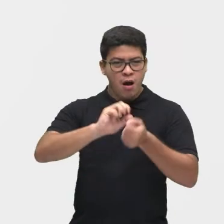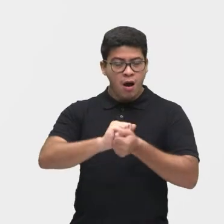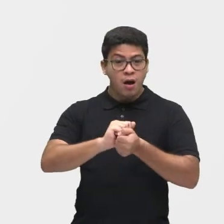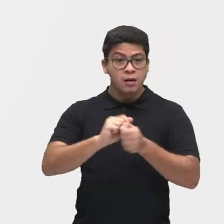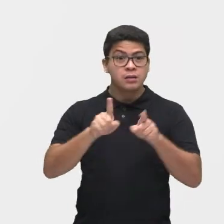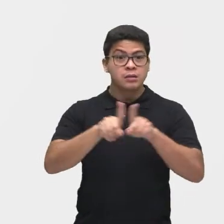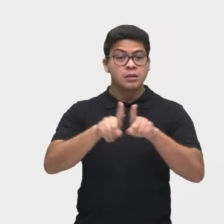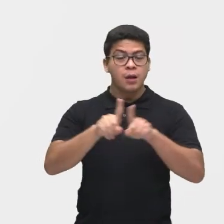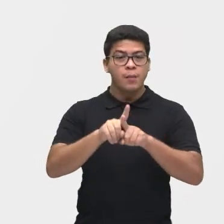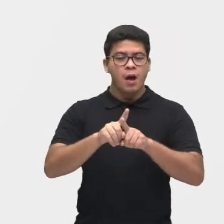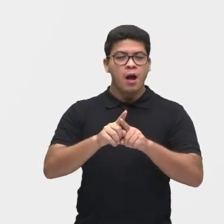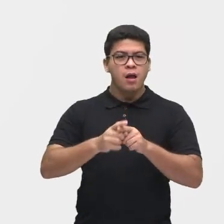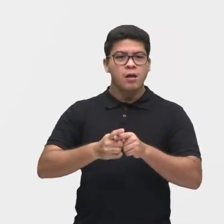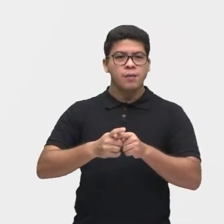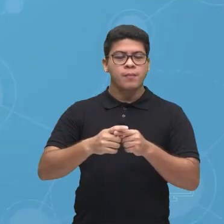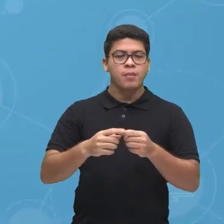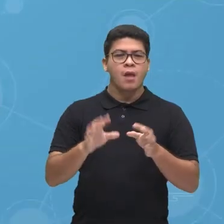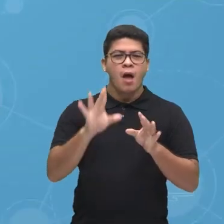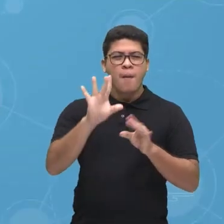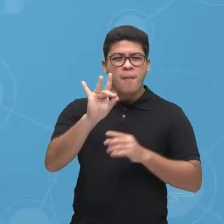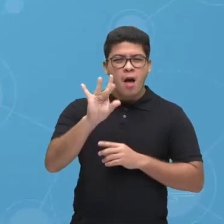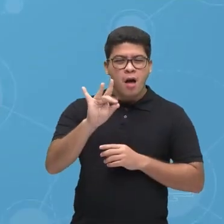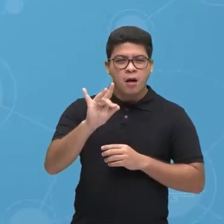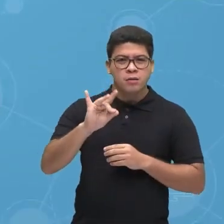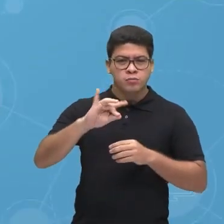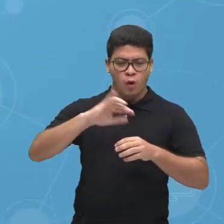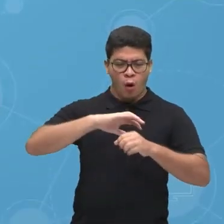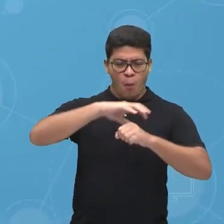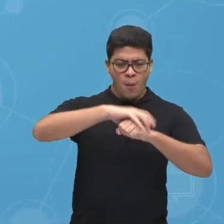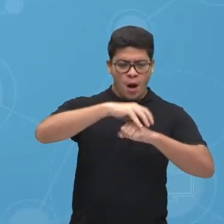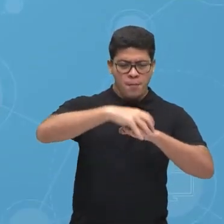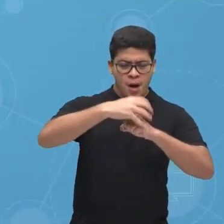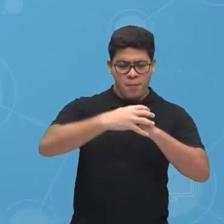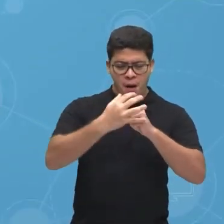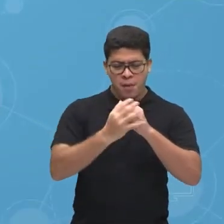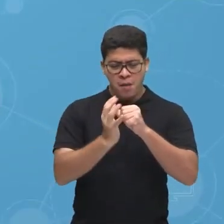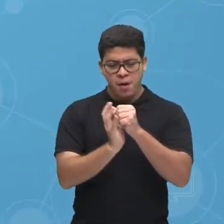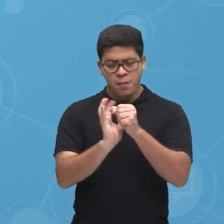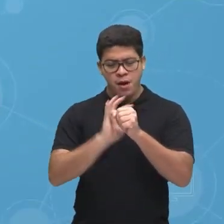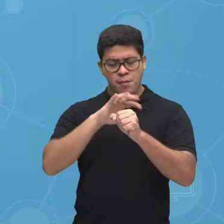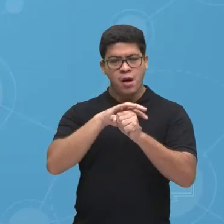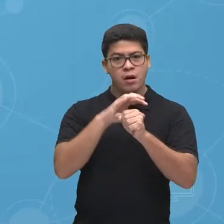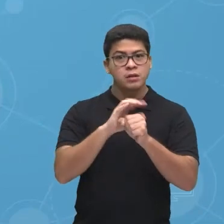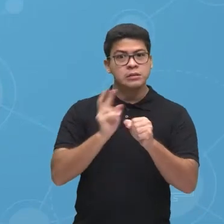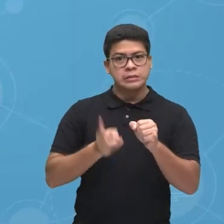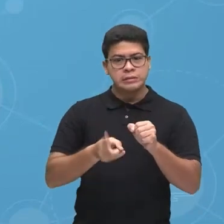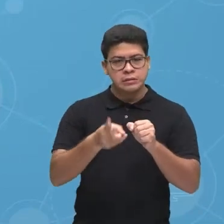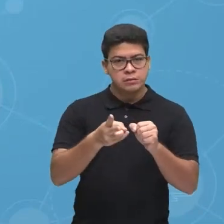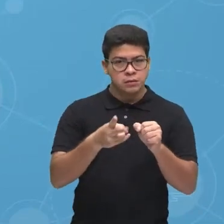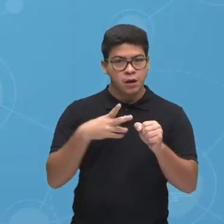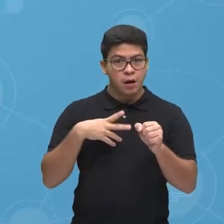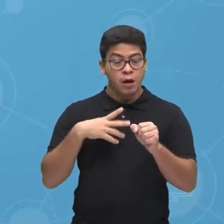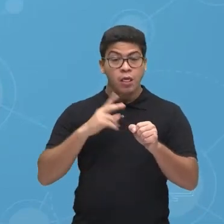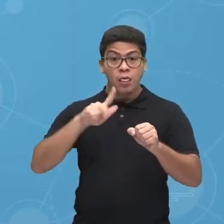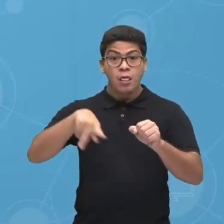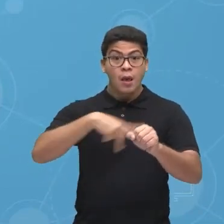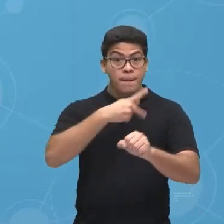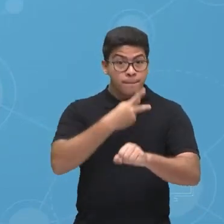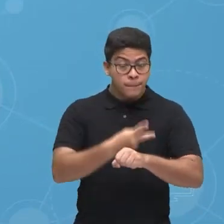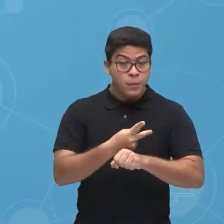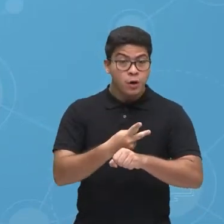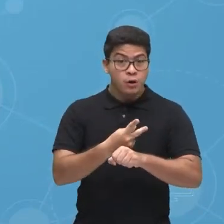até fazer um formato do tamanho de uma bola aproximado, né? E aí você envolve ele depois todinho